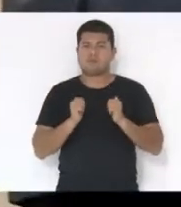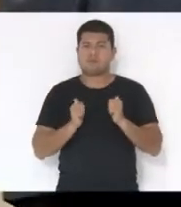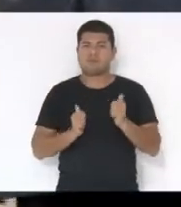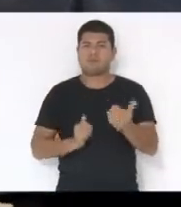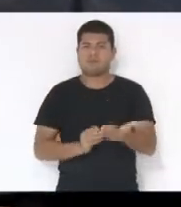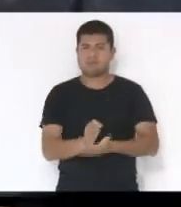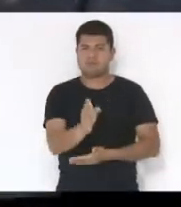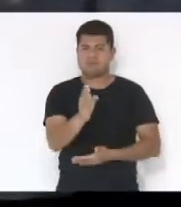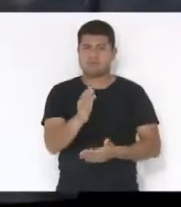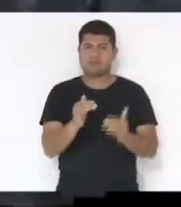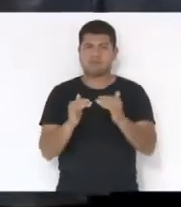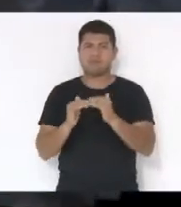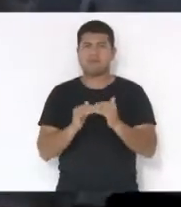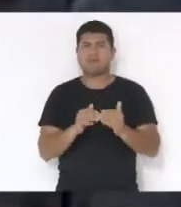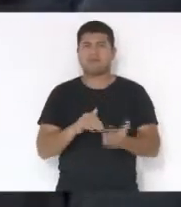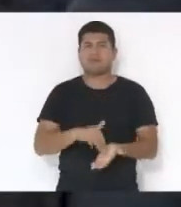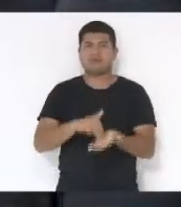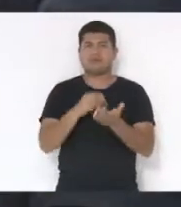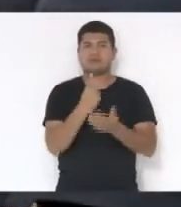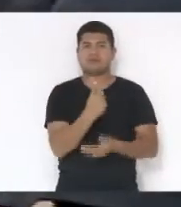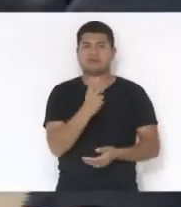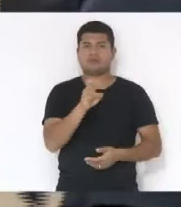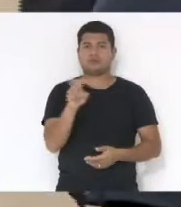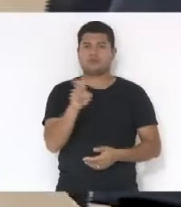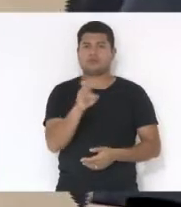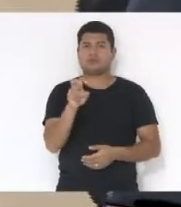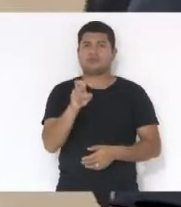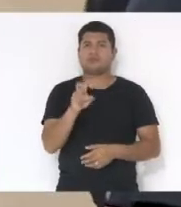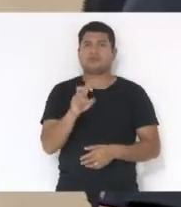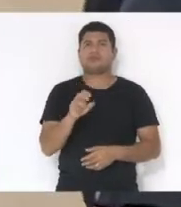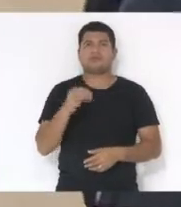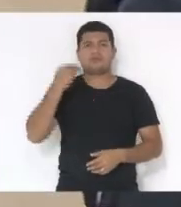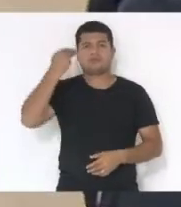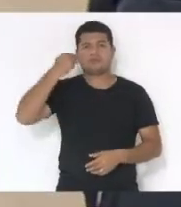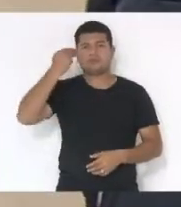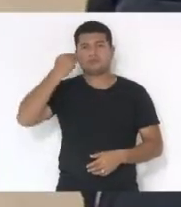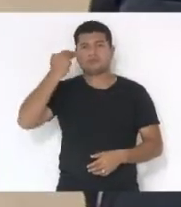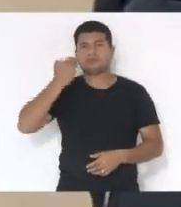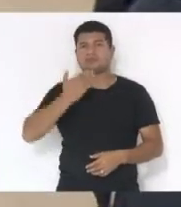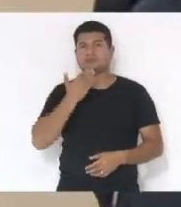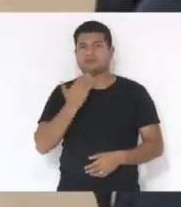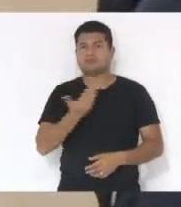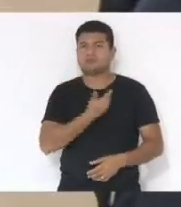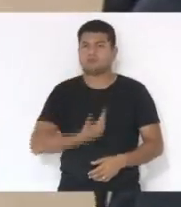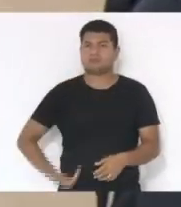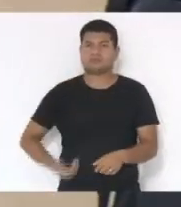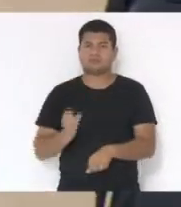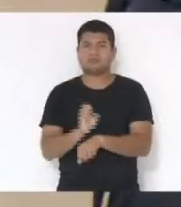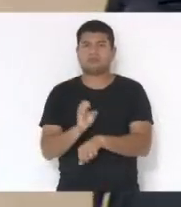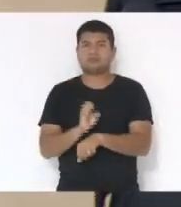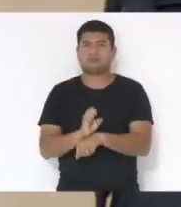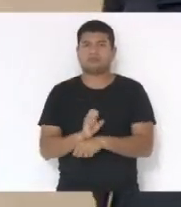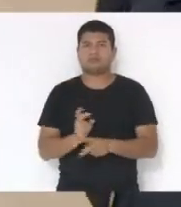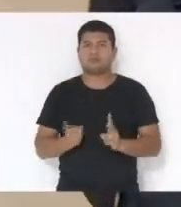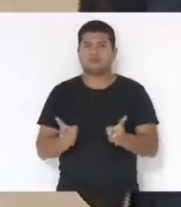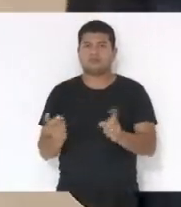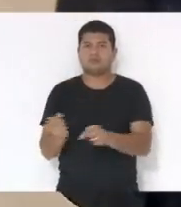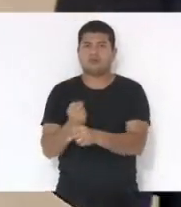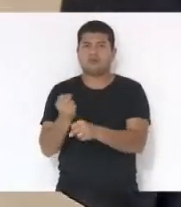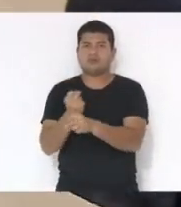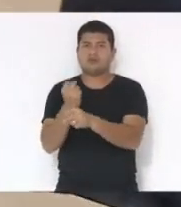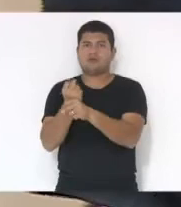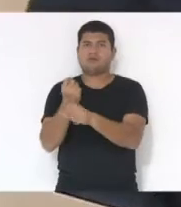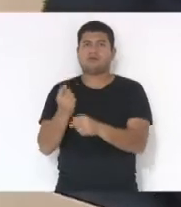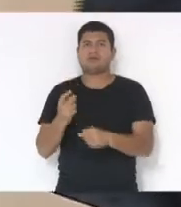por unanimidade. Moção 155, autoria deputado Márcio Machado, apelando ao governador do estado pela continuidade da obra de construção da